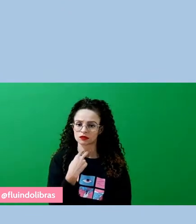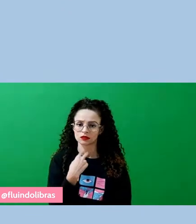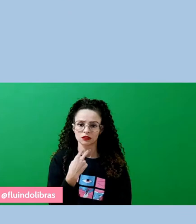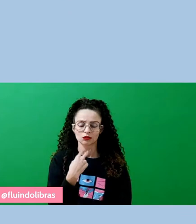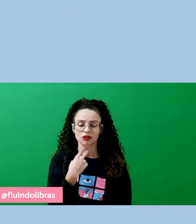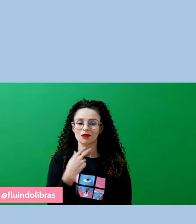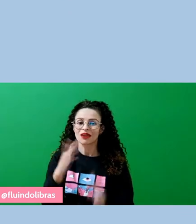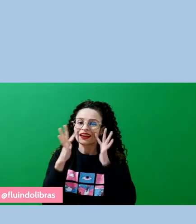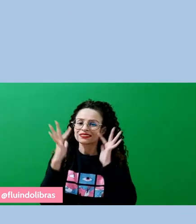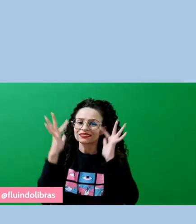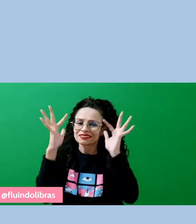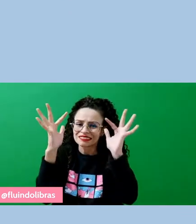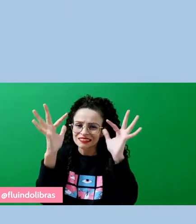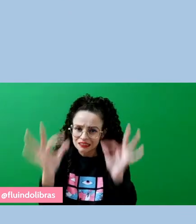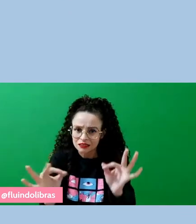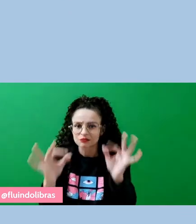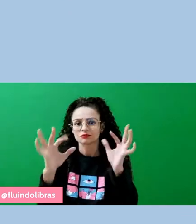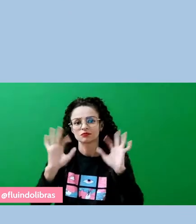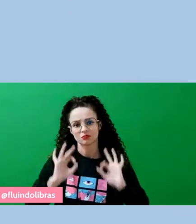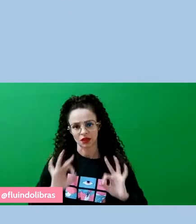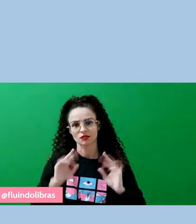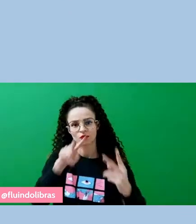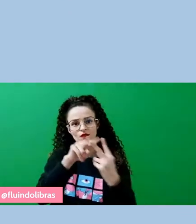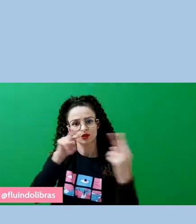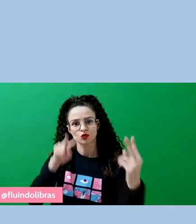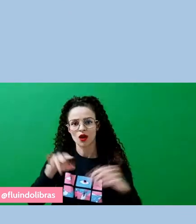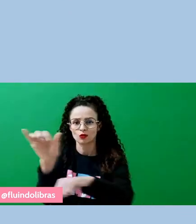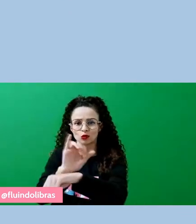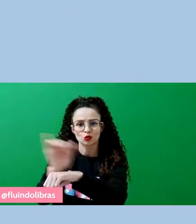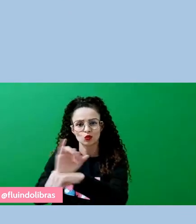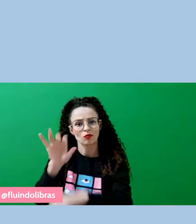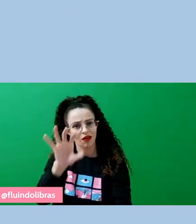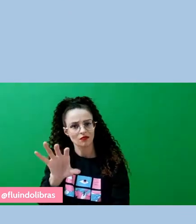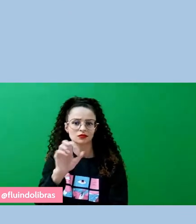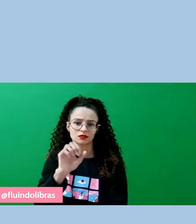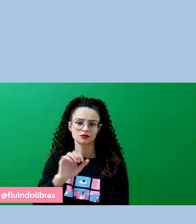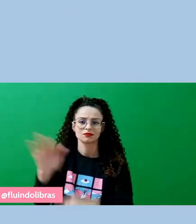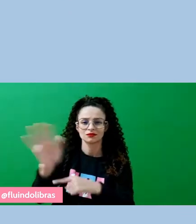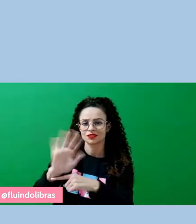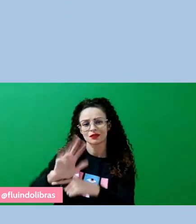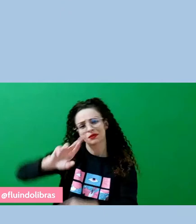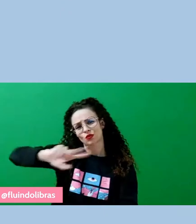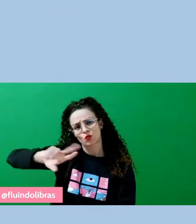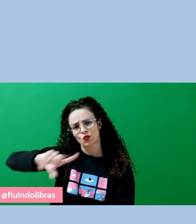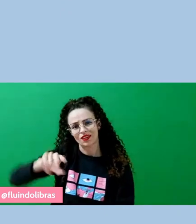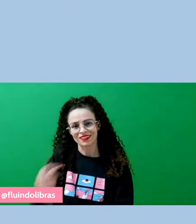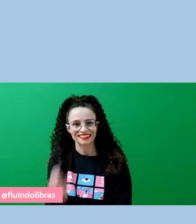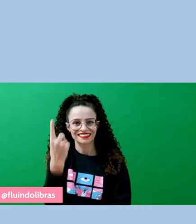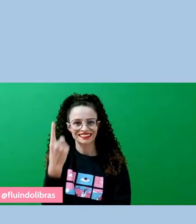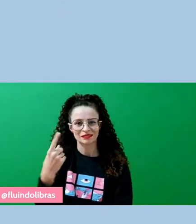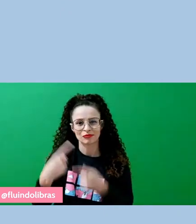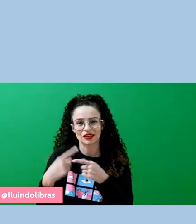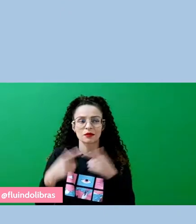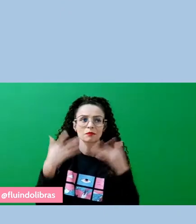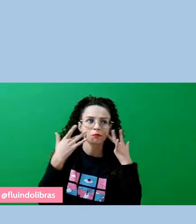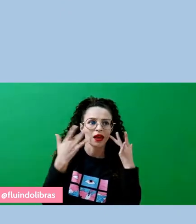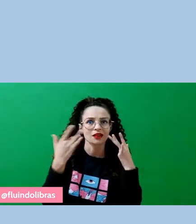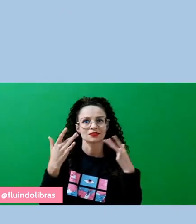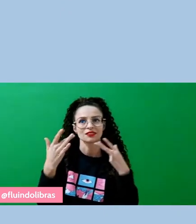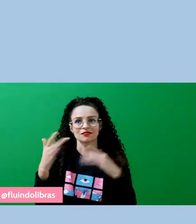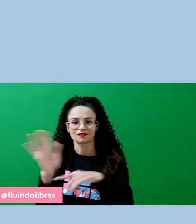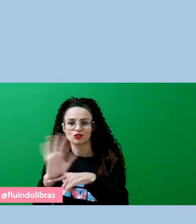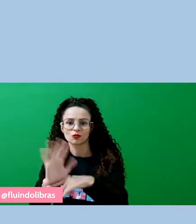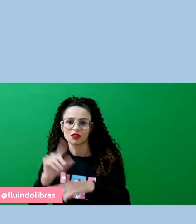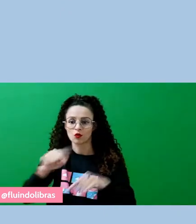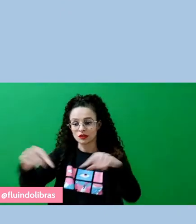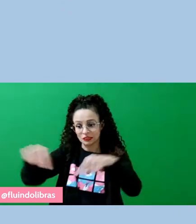concentração mesmo nesse formato meio YouTube, né? Que não é exatamente um formato cinema, não é um formato, por isso que é estranho que não é bem uma peça filme, não é que você tá numa sala de cinema e você fala